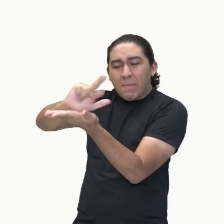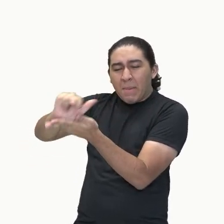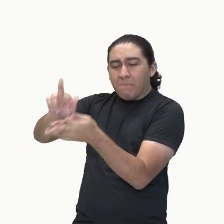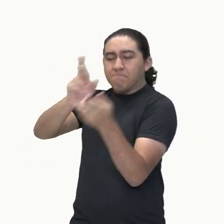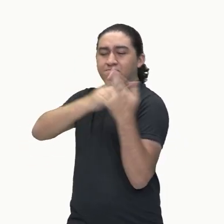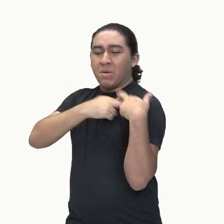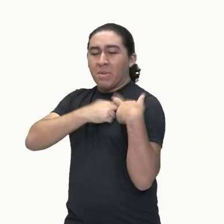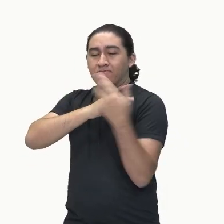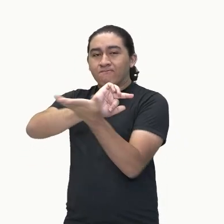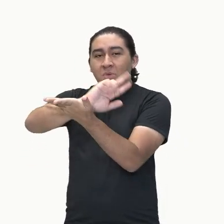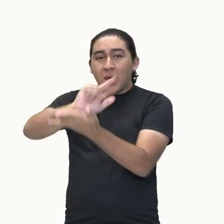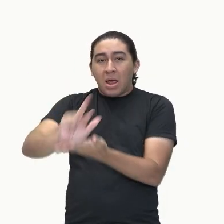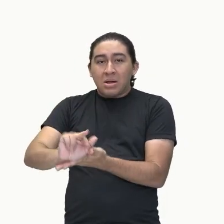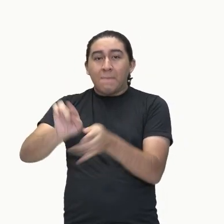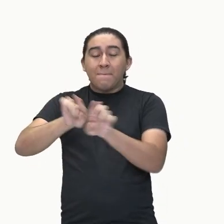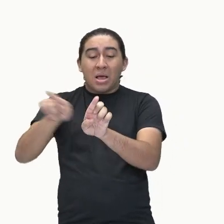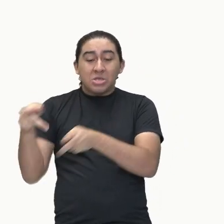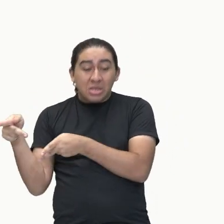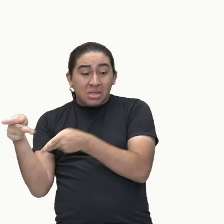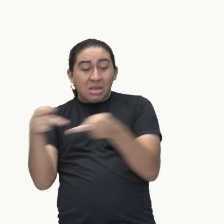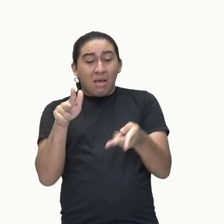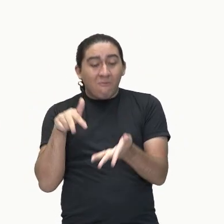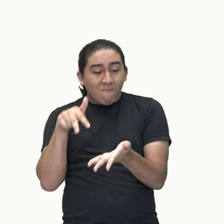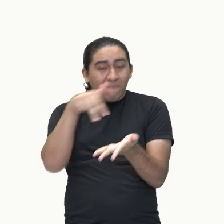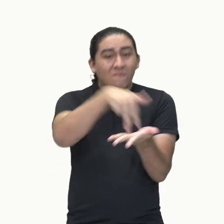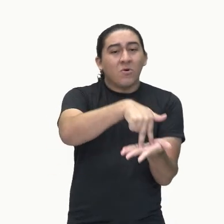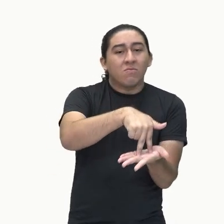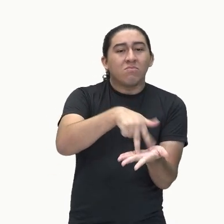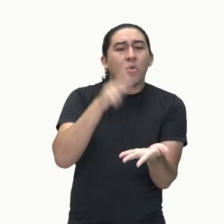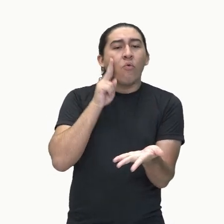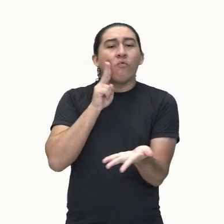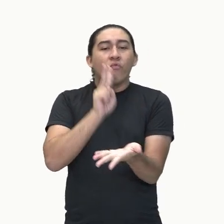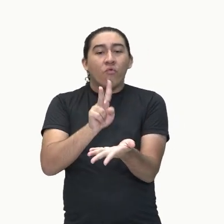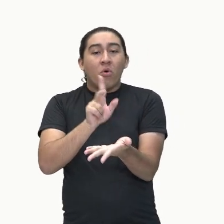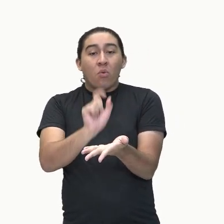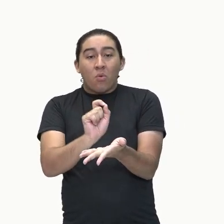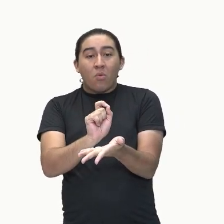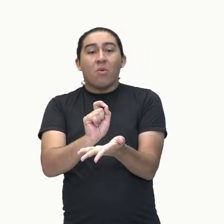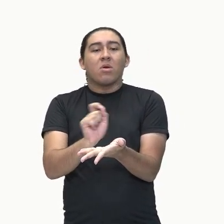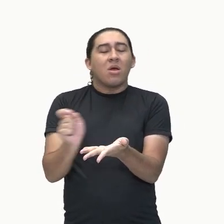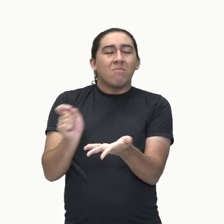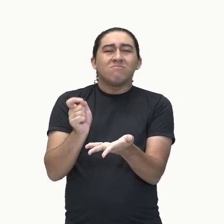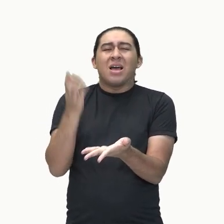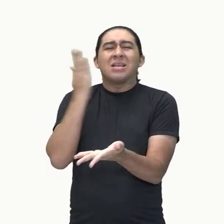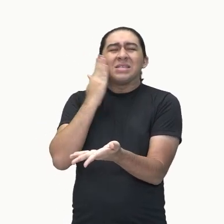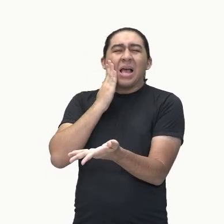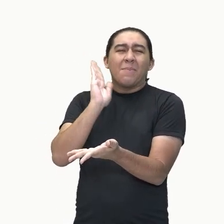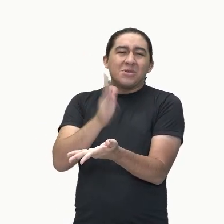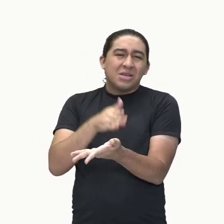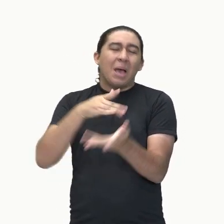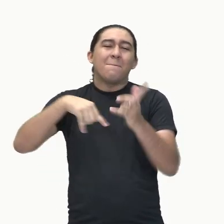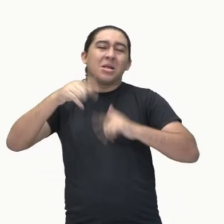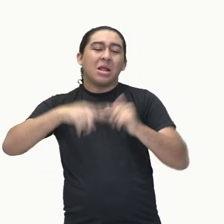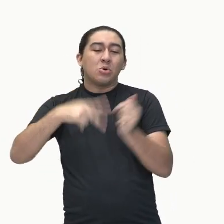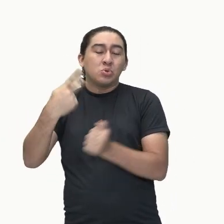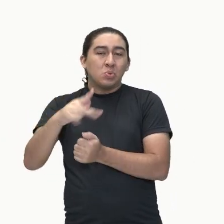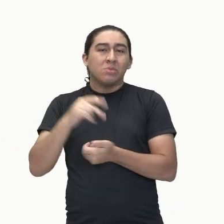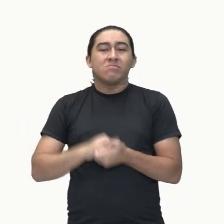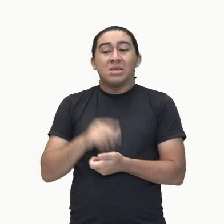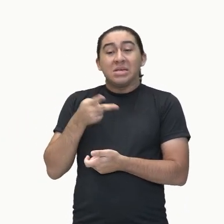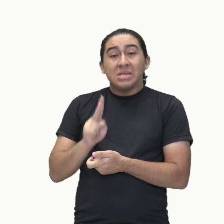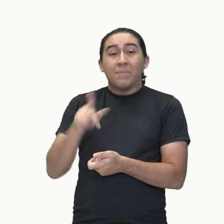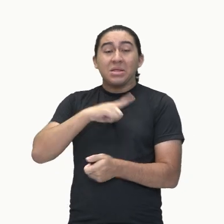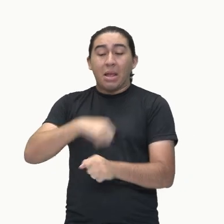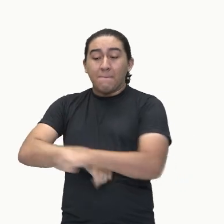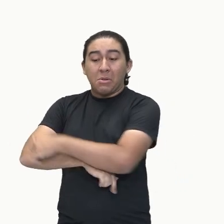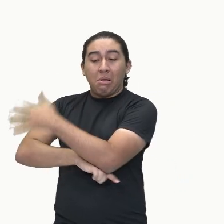às feiras, todo mundo logo adivinha o que ele traz. Sempre coisas que a natureza derrama pelo mato e